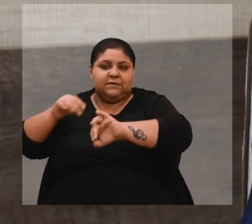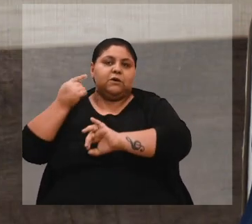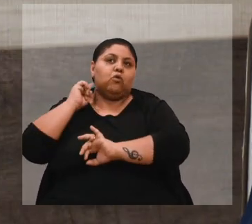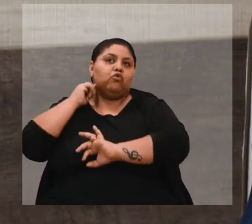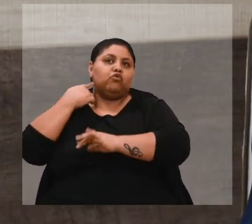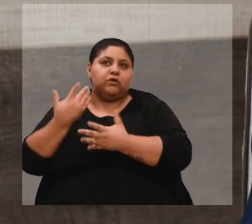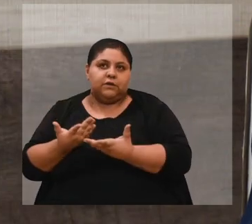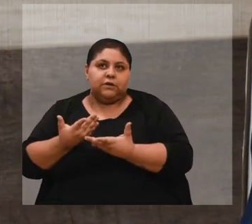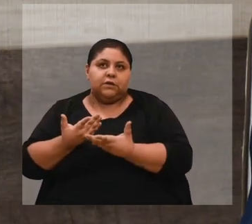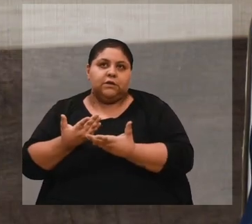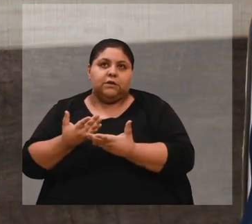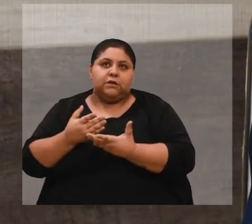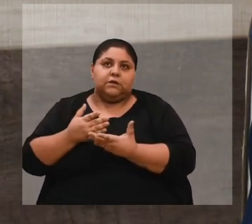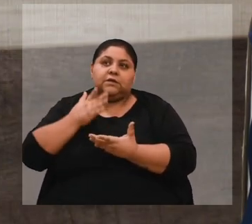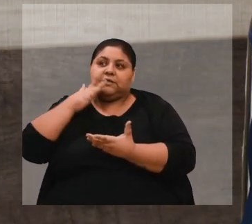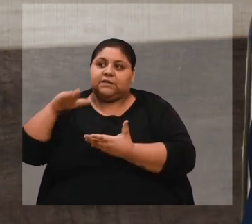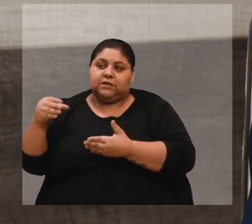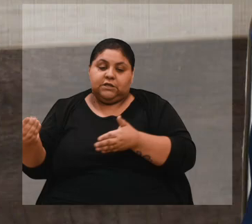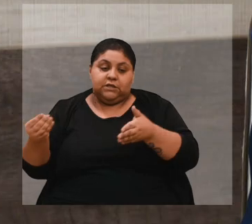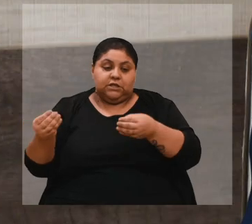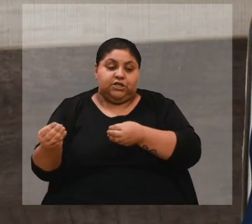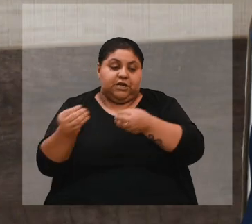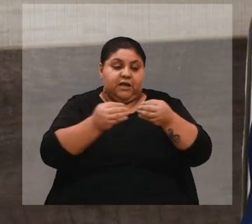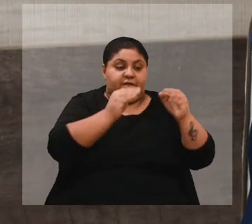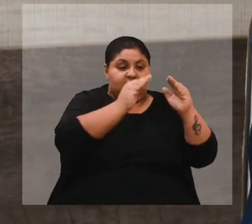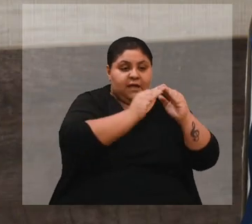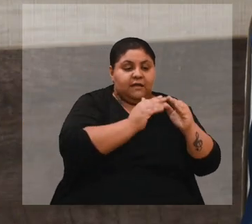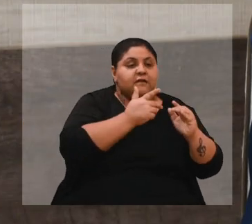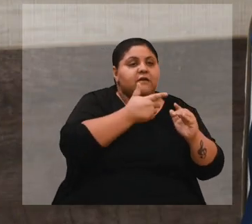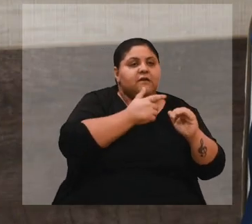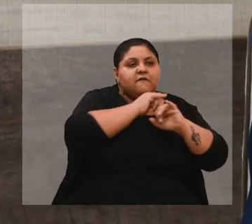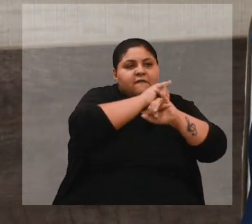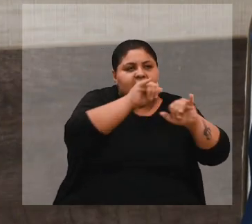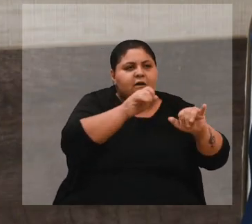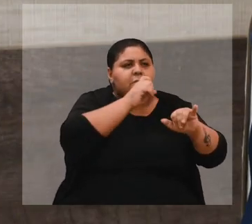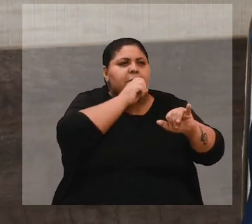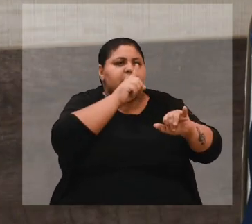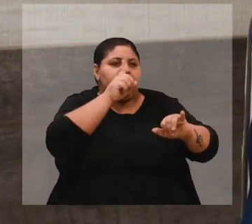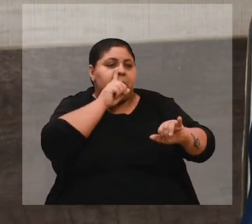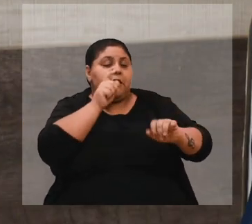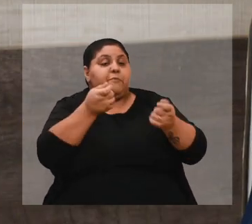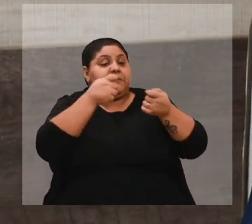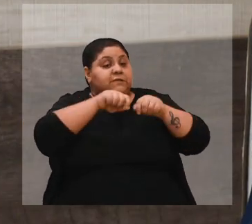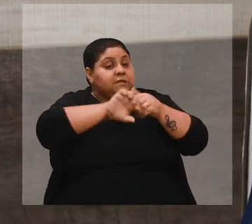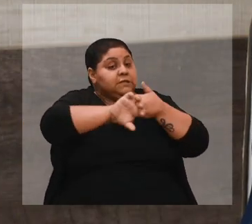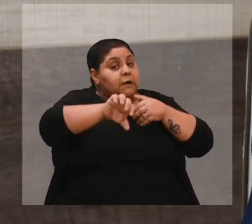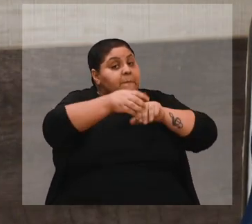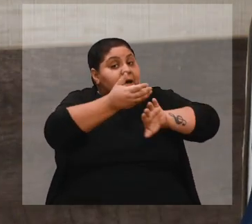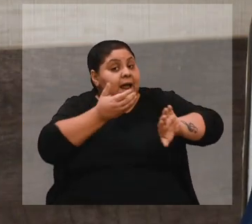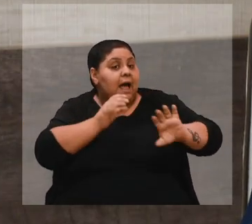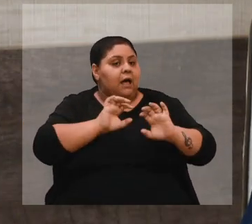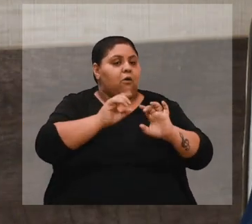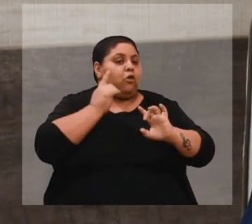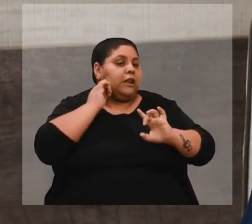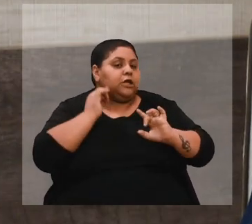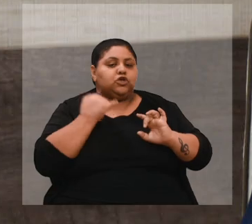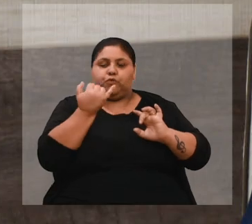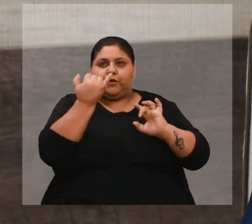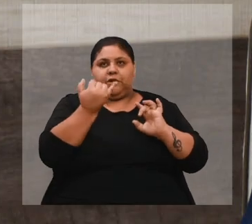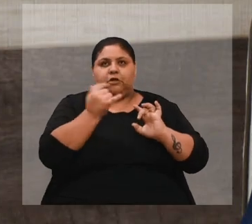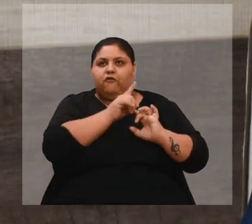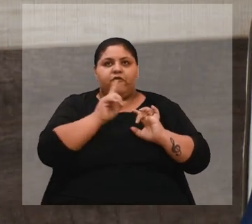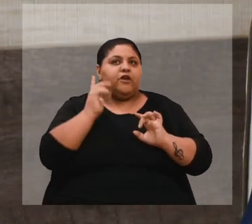orgânico. E a criança chegava em casa e, papai, mamãe, olha, isso aqui é lixo assim, isso aqui é lixo assado. Não foi feito um